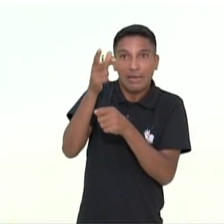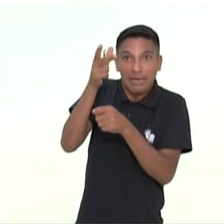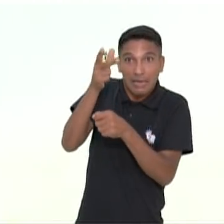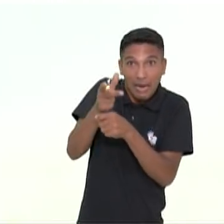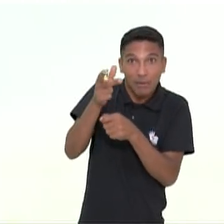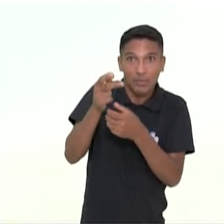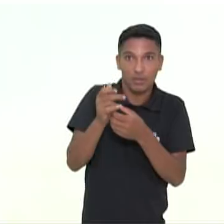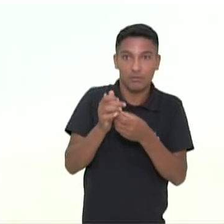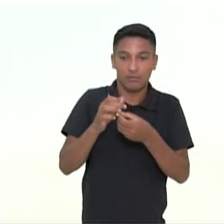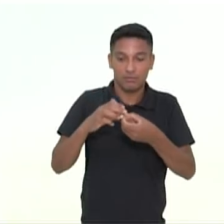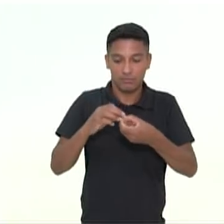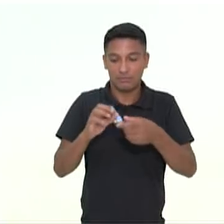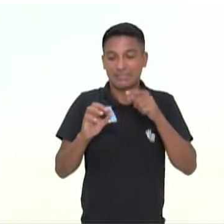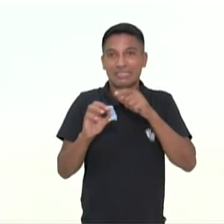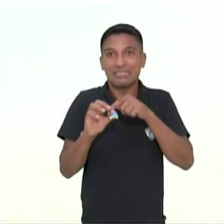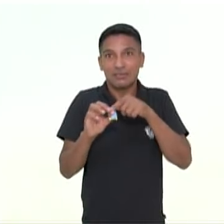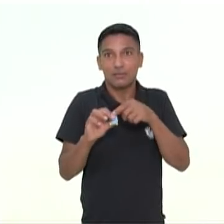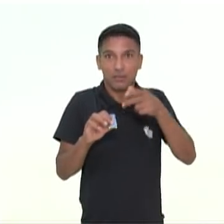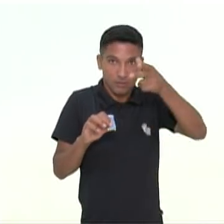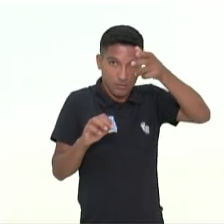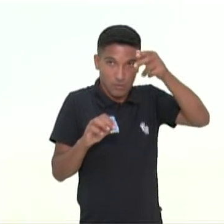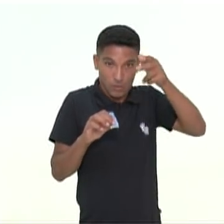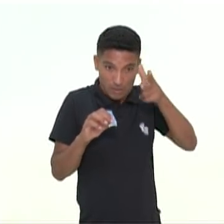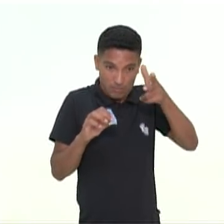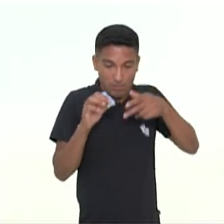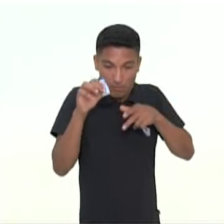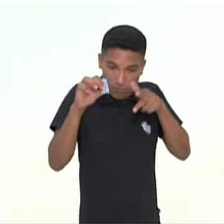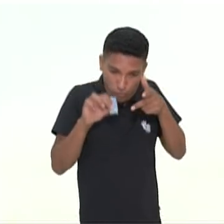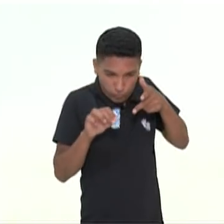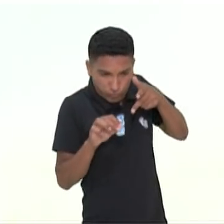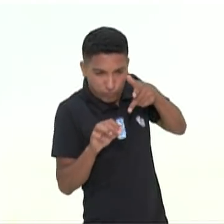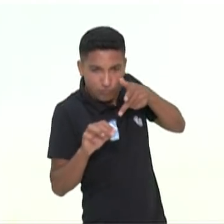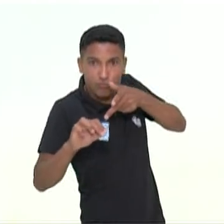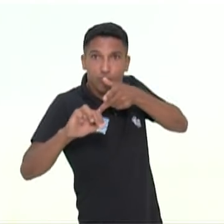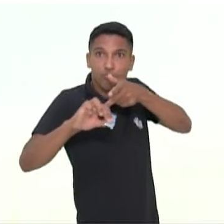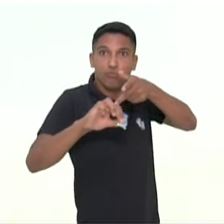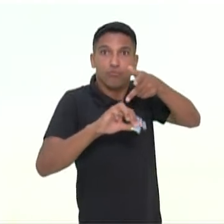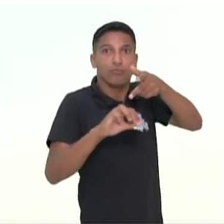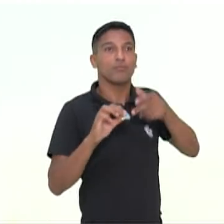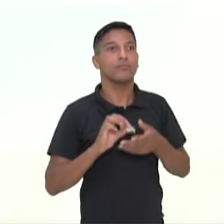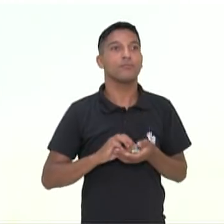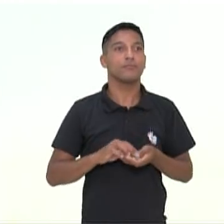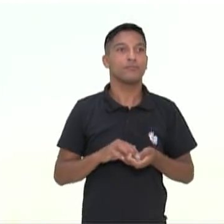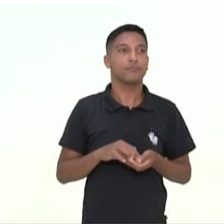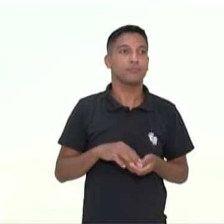longboard de cima do skate. E um downhill também,